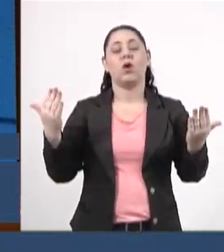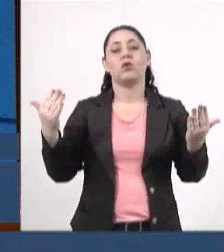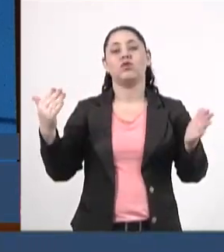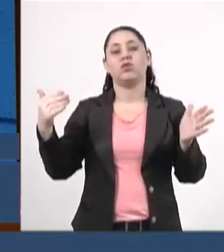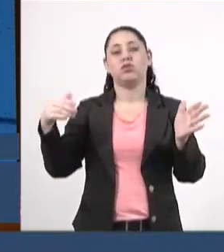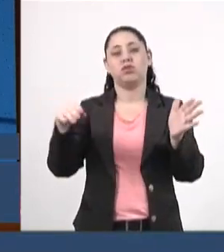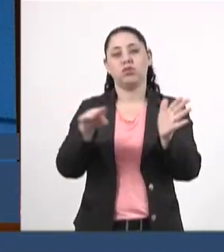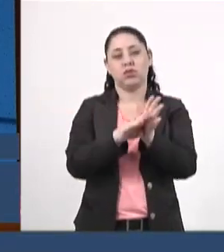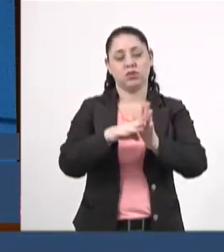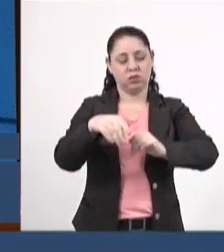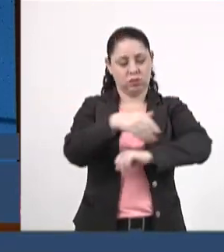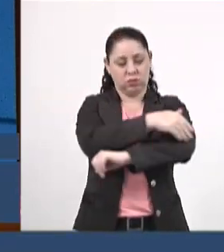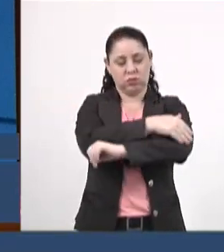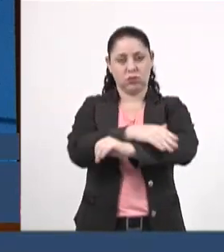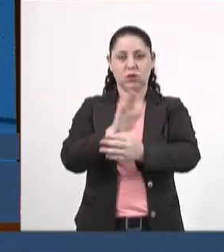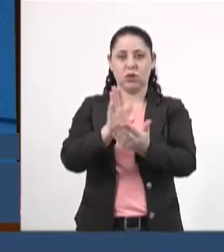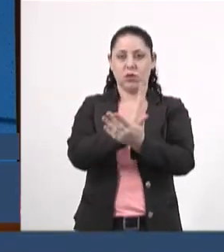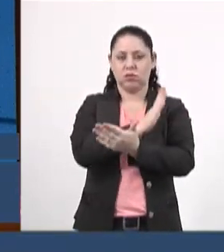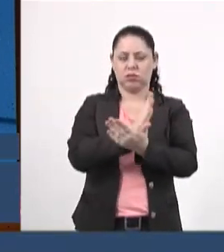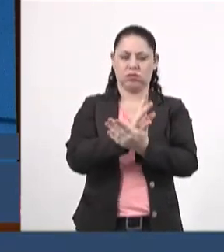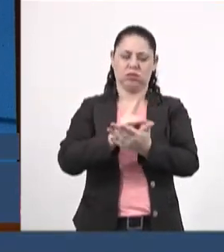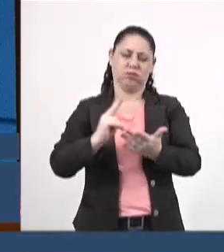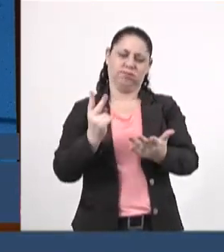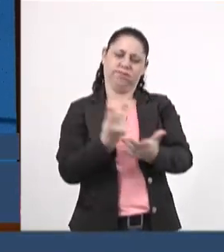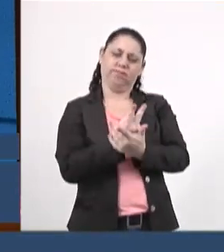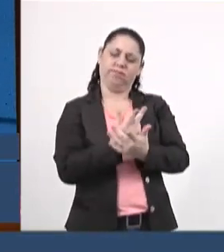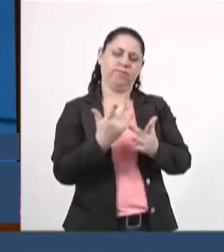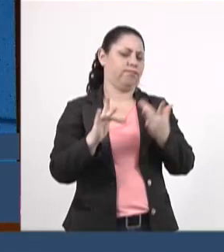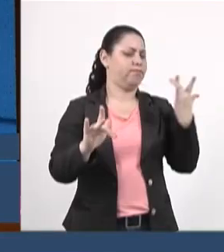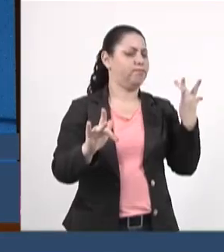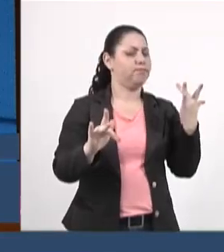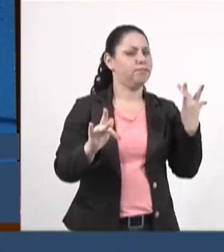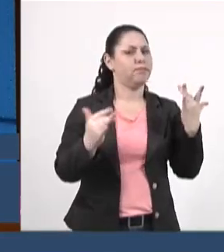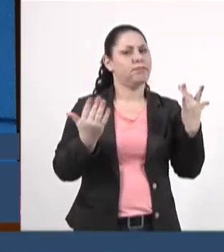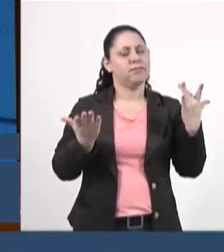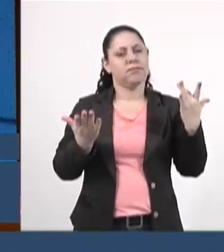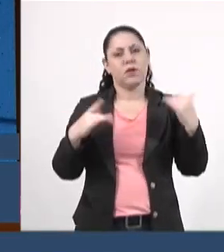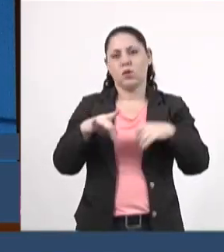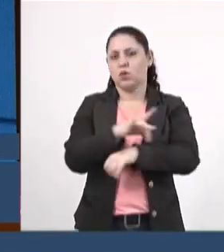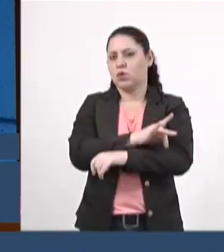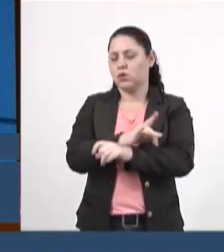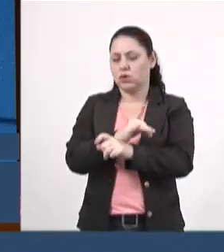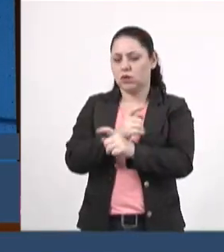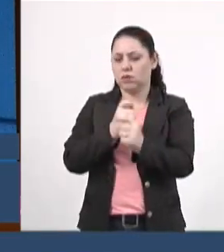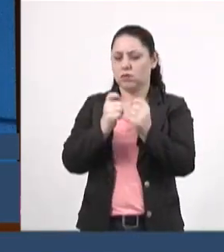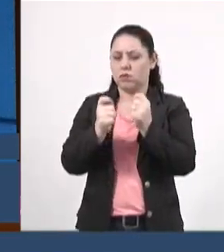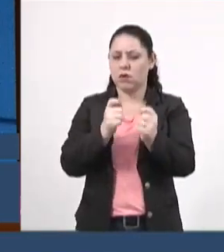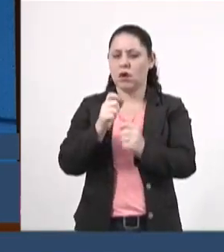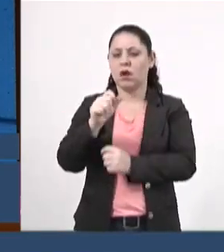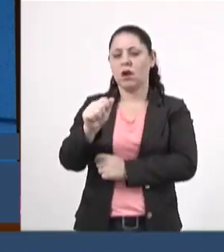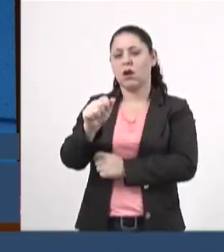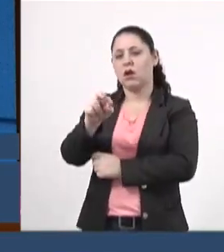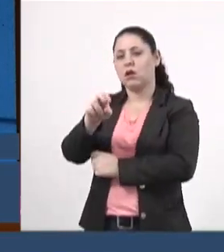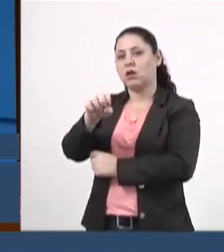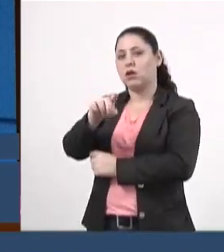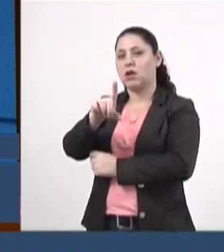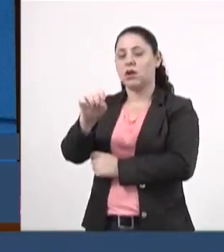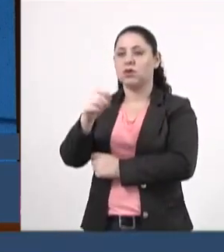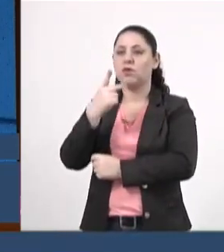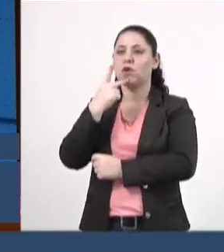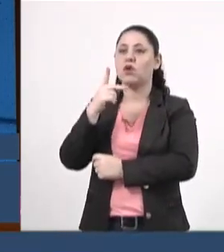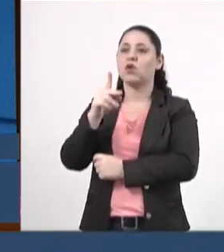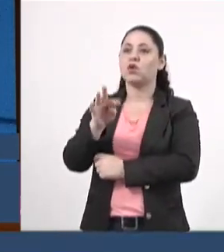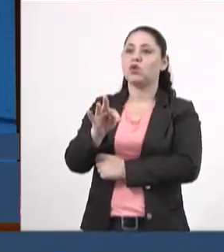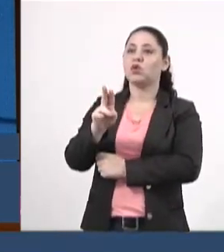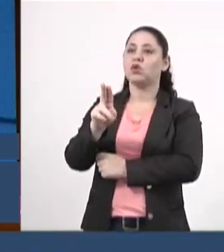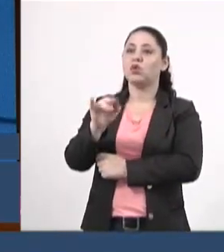da rodovia, que tinha algumas inconformidades, o engenheiro fiscal falou: doutor Arnaldo, dá um tuiuiu. Ele falou: